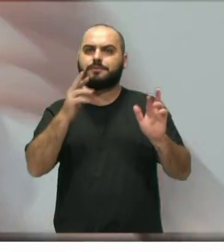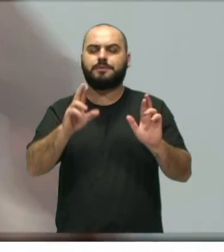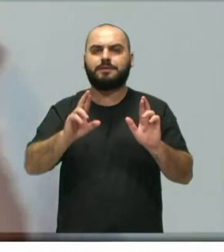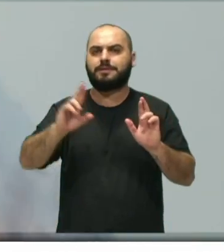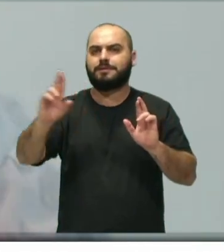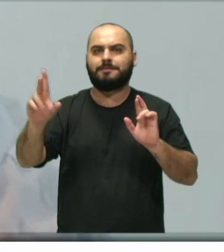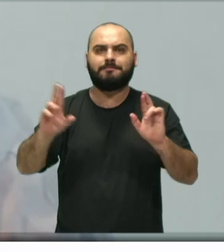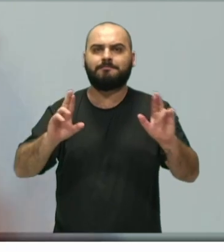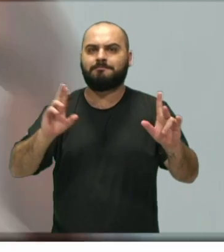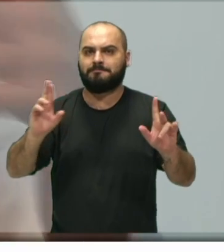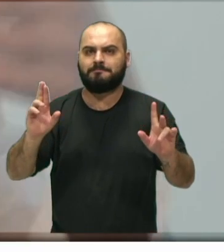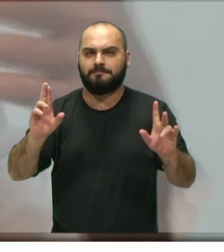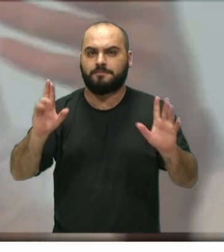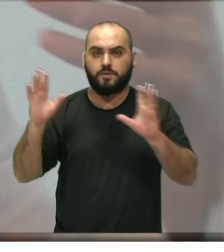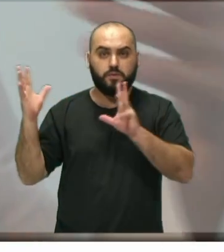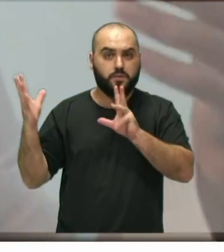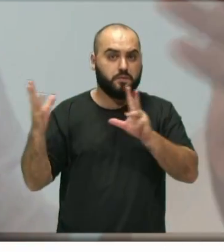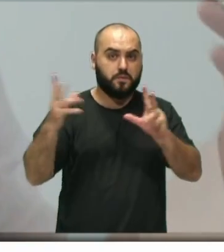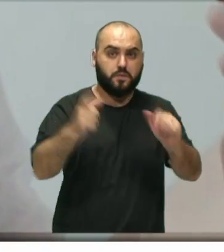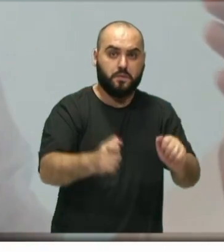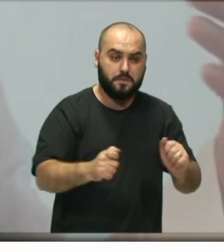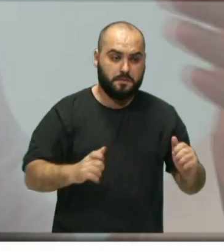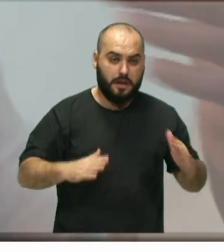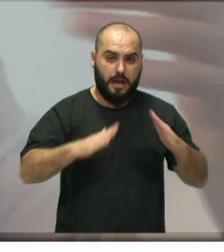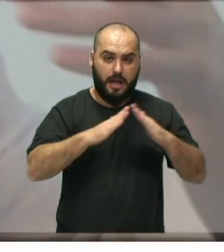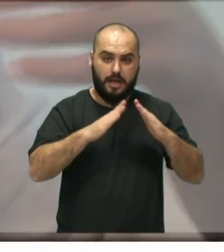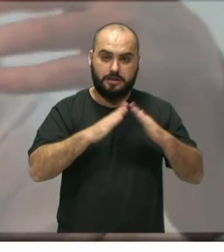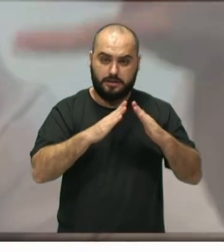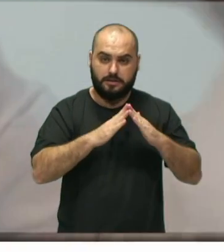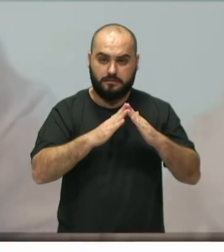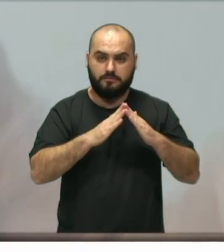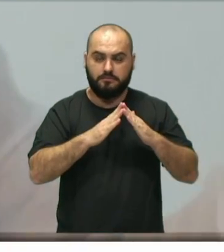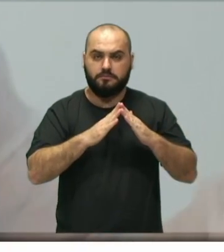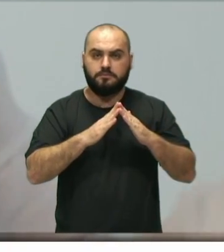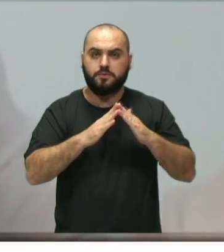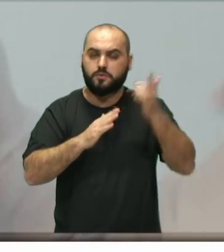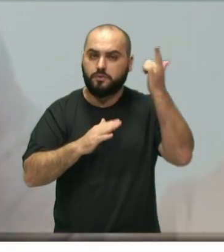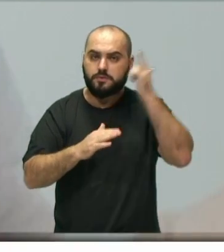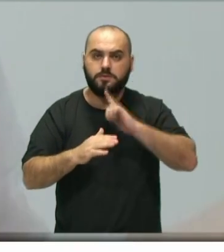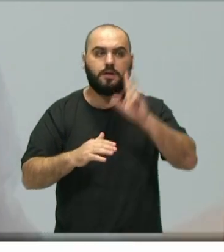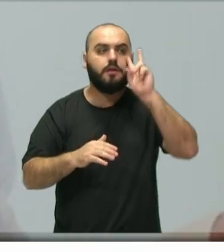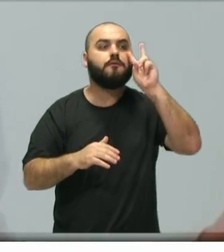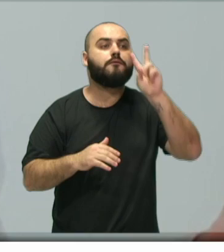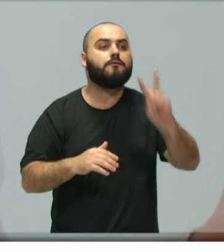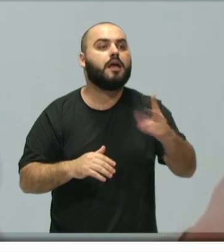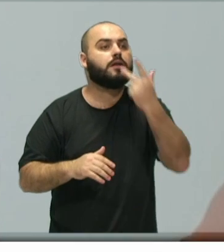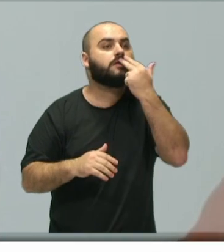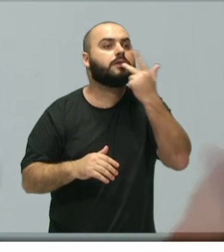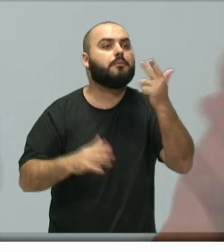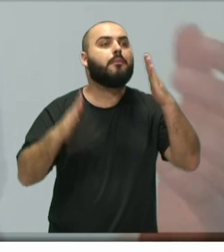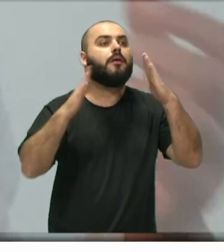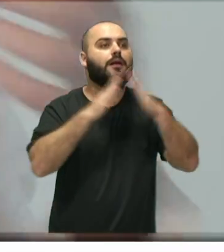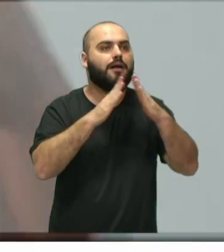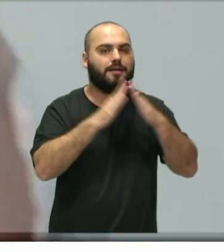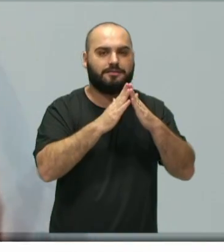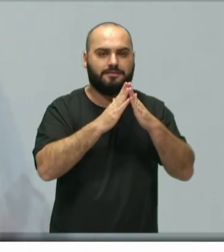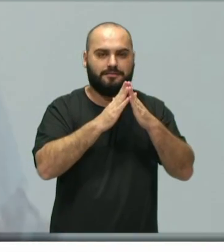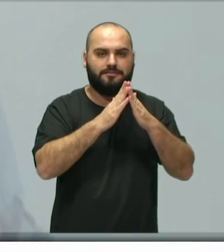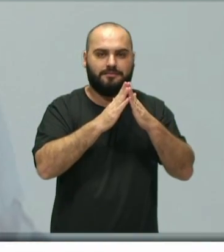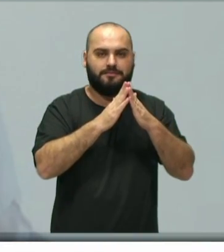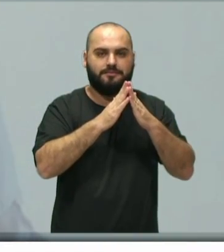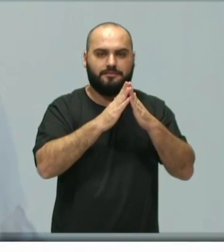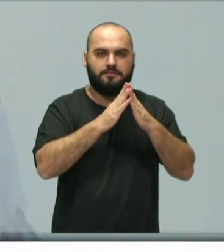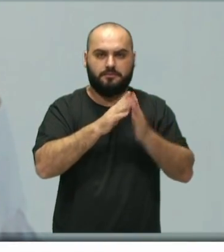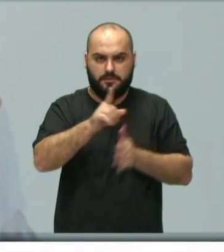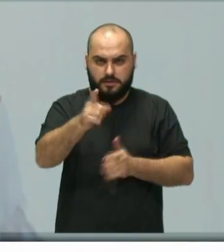assim, de todos que moram na casa se enxergarem no estilo da casa, né? Então, quando você falou